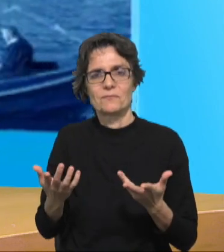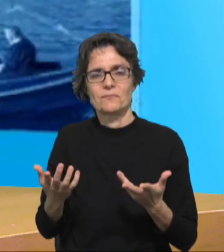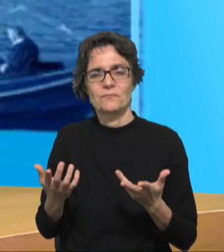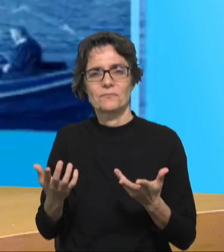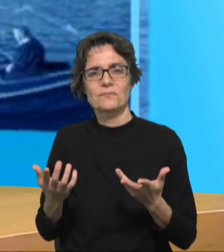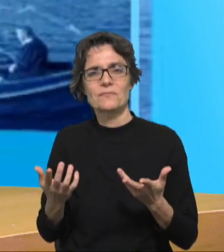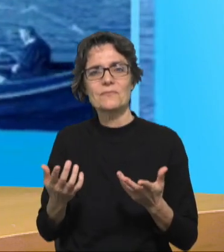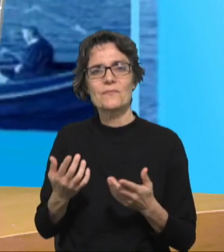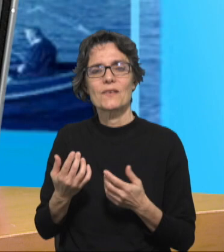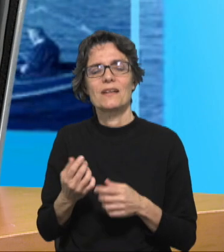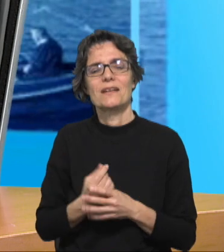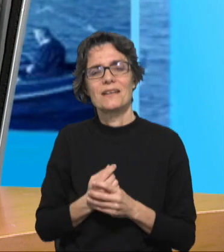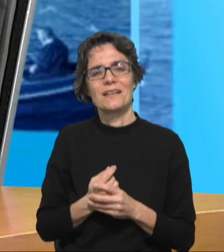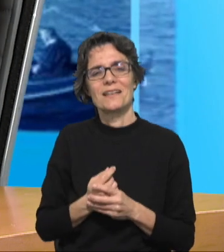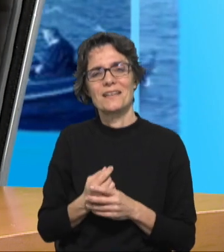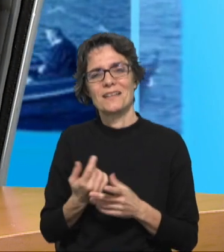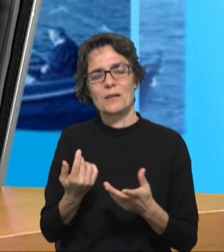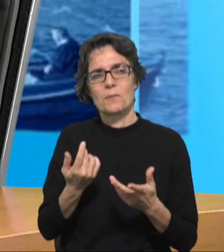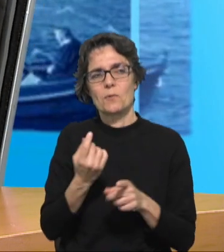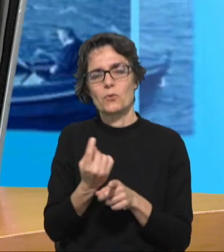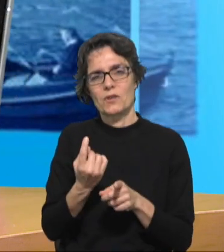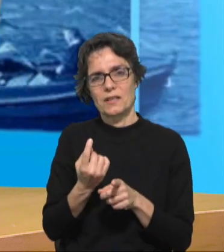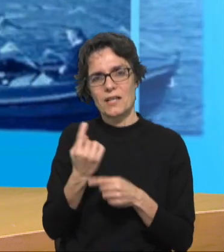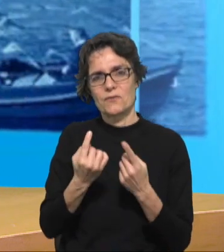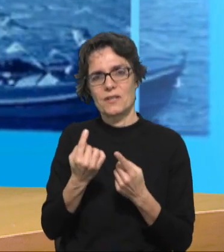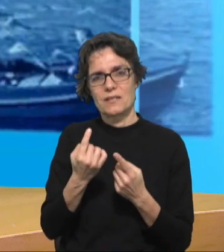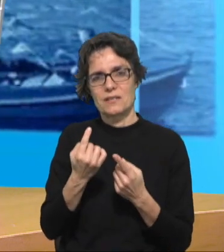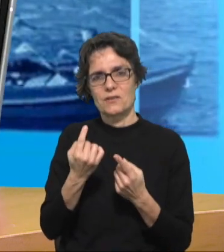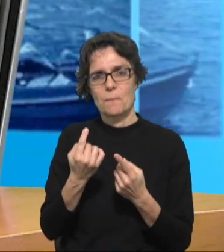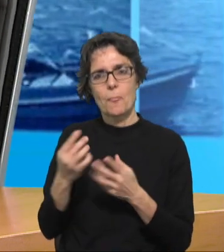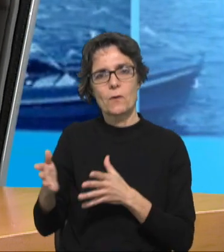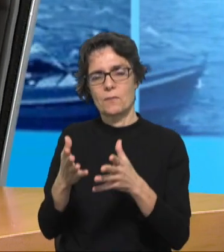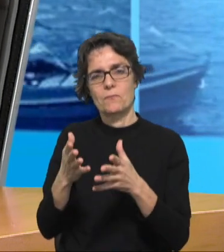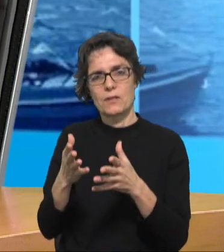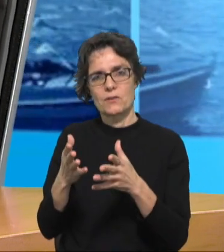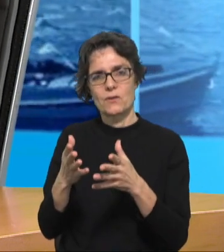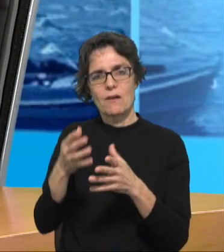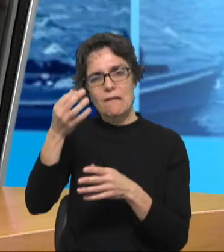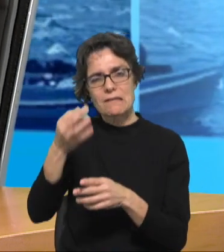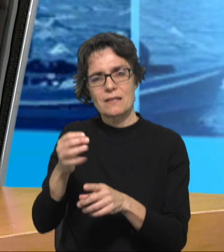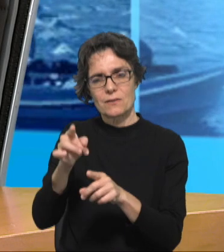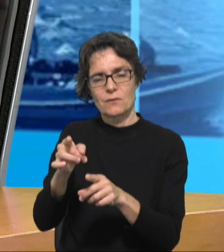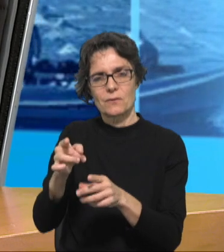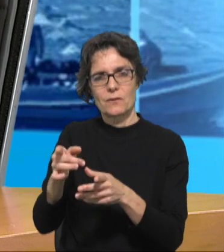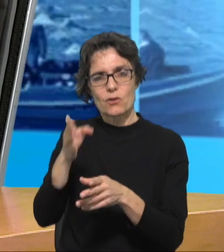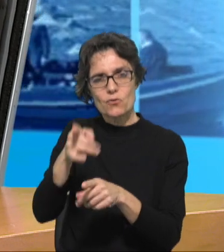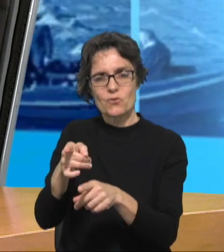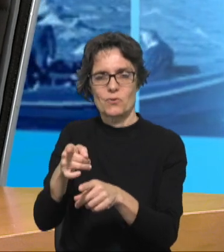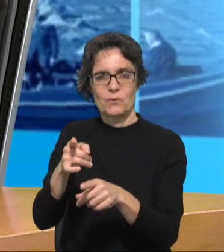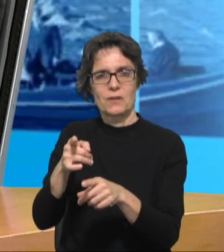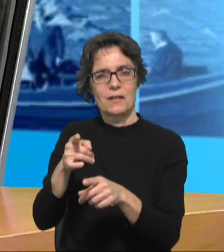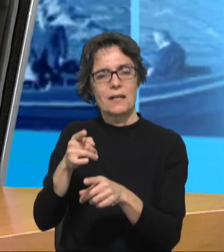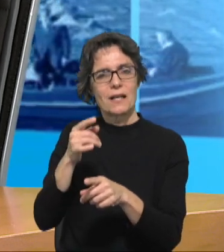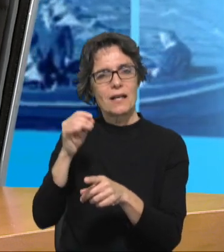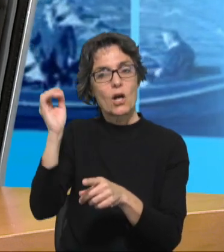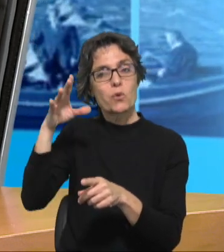nem sempre o óbvio é o mais verdadeiro e é o caminho certo, não é? Na segunda leitura, Paulo